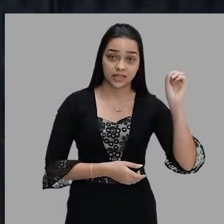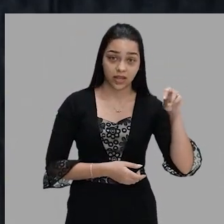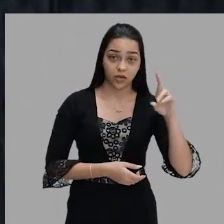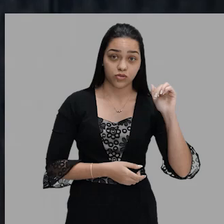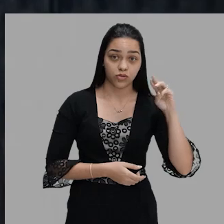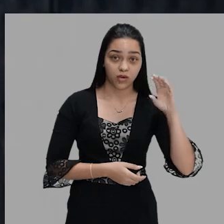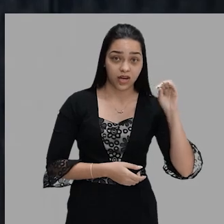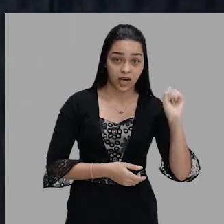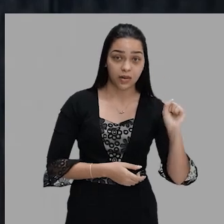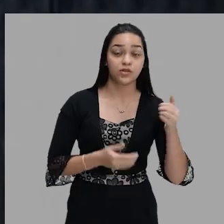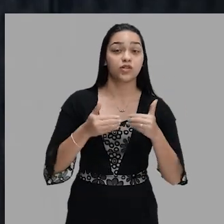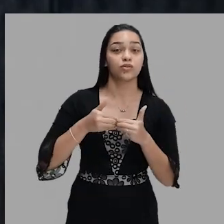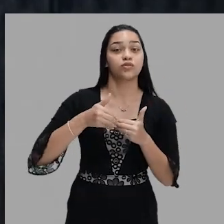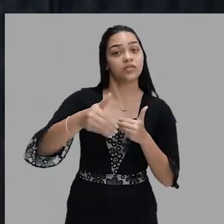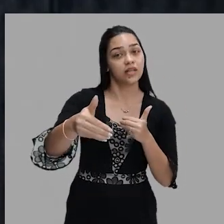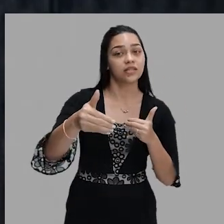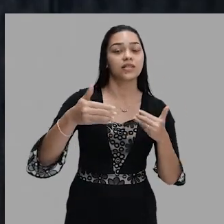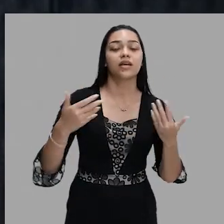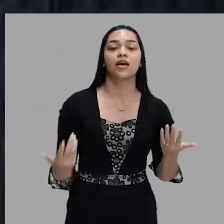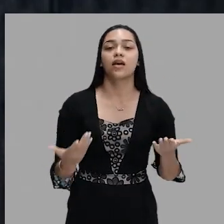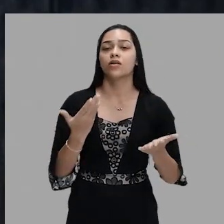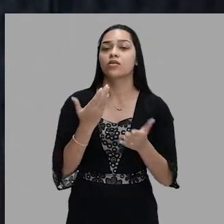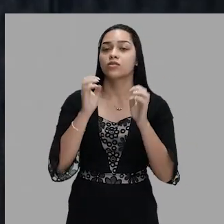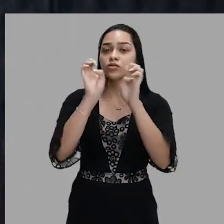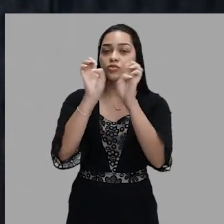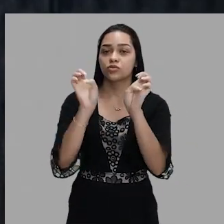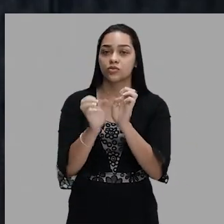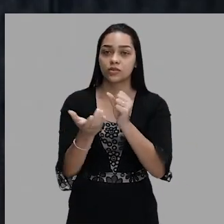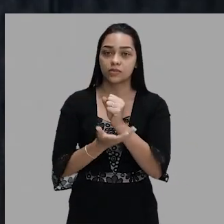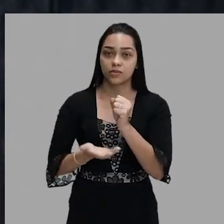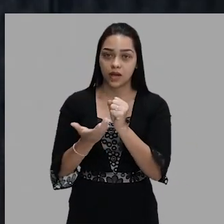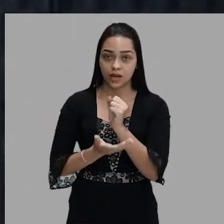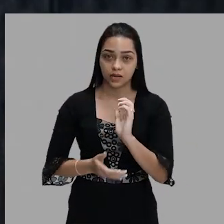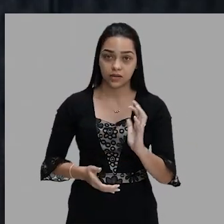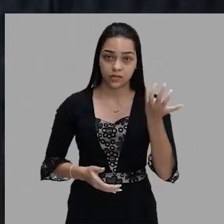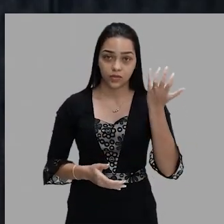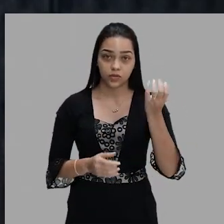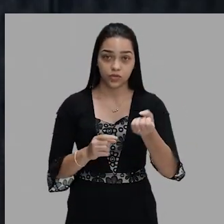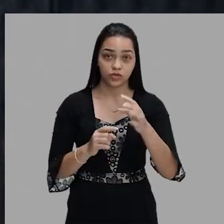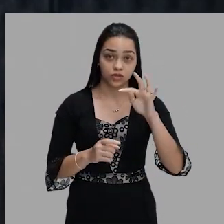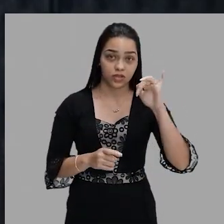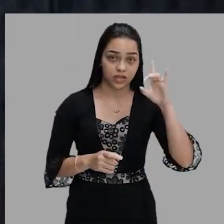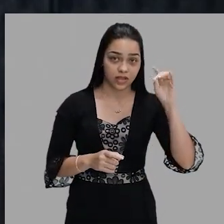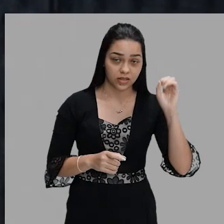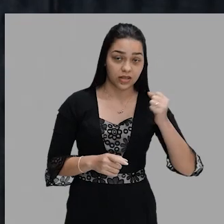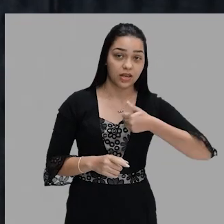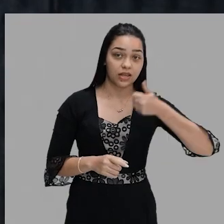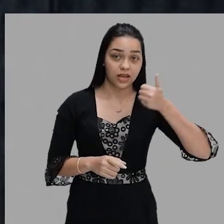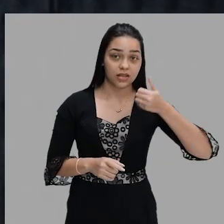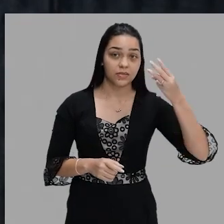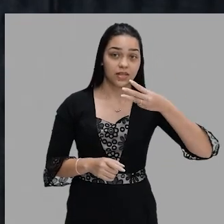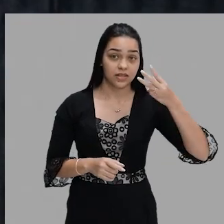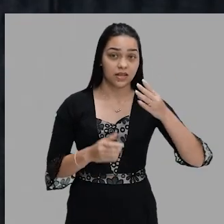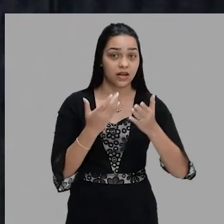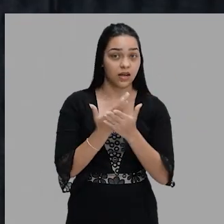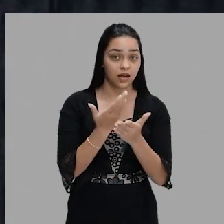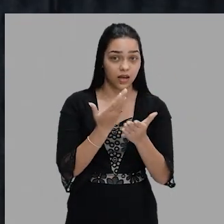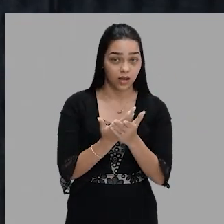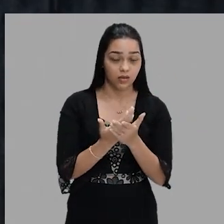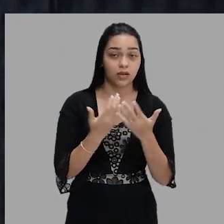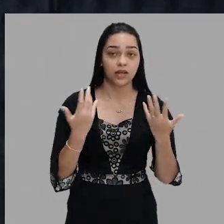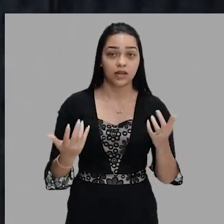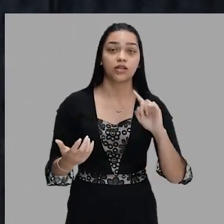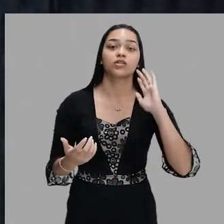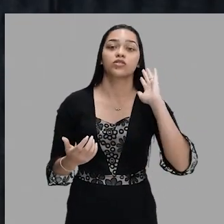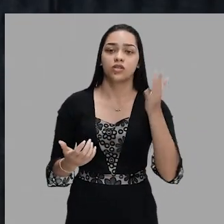Ramos e nós vamos dar continuidade a estruturas básicas e funcionamento dos tecidos. Agora na 13ª aula, nós